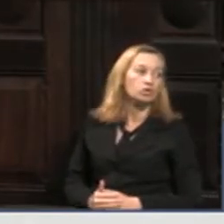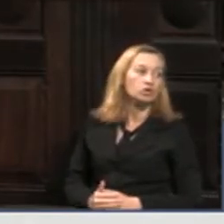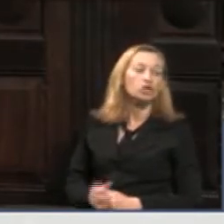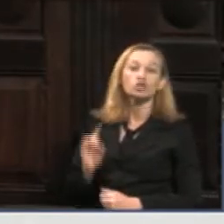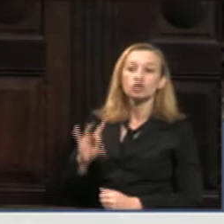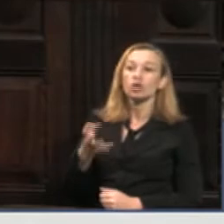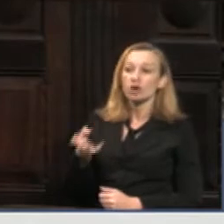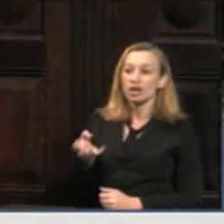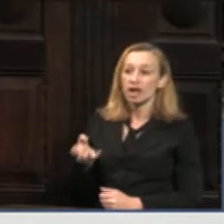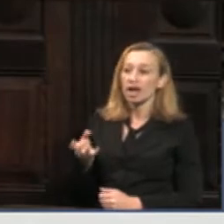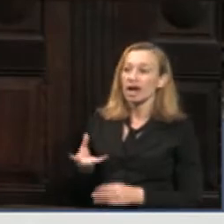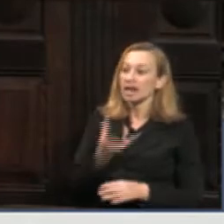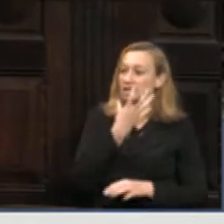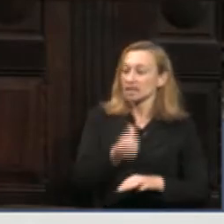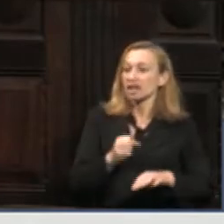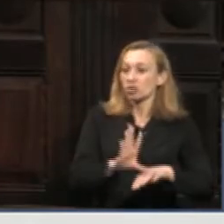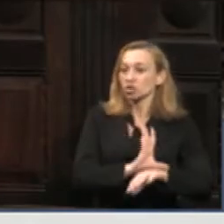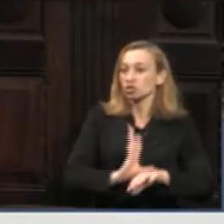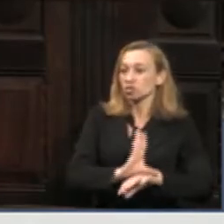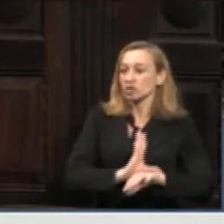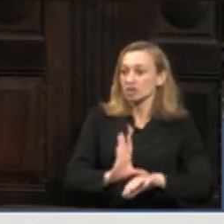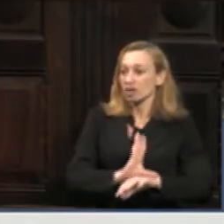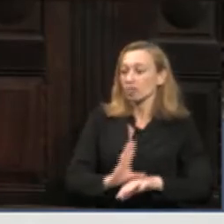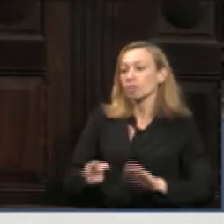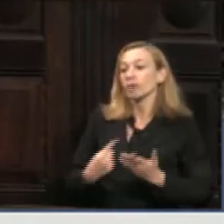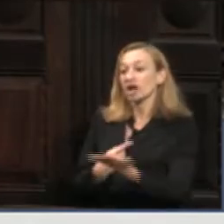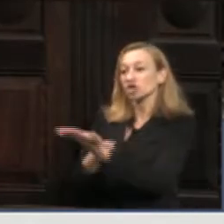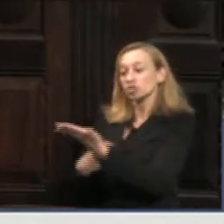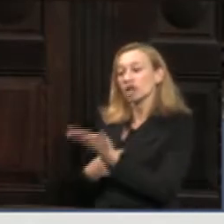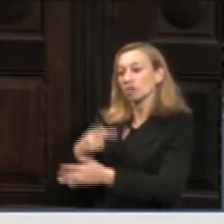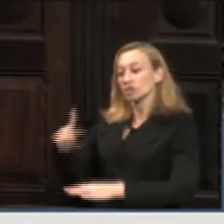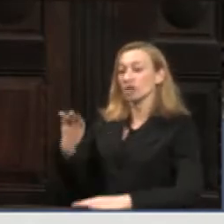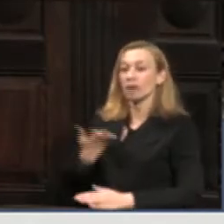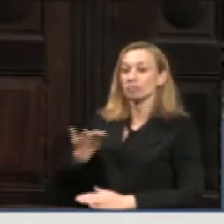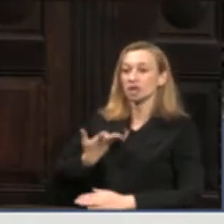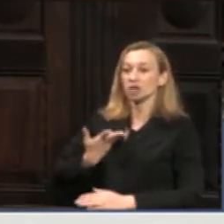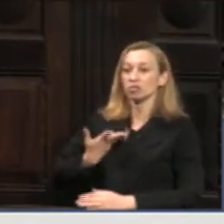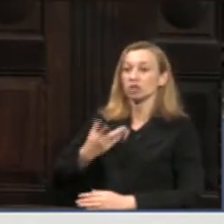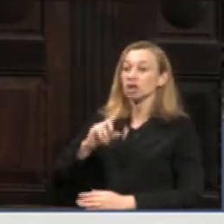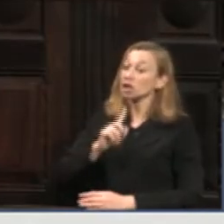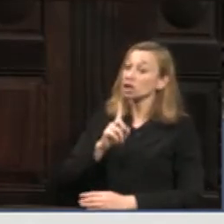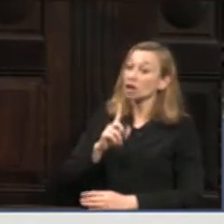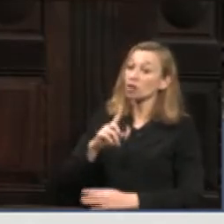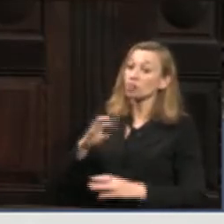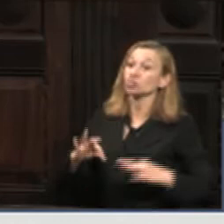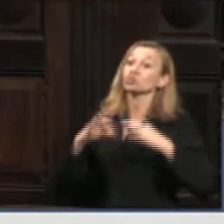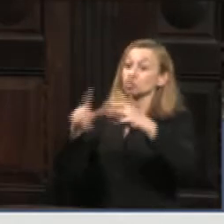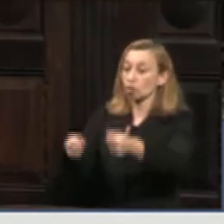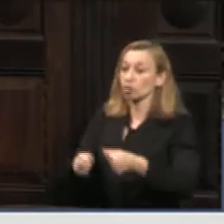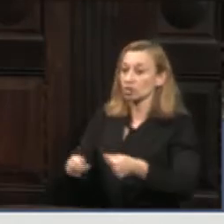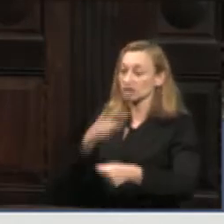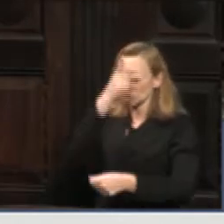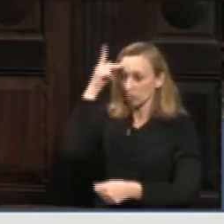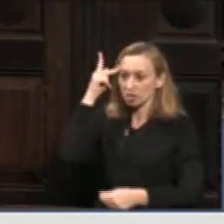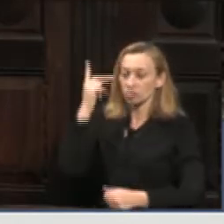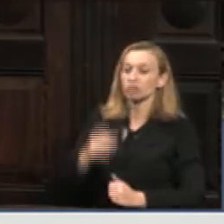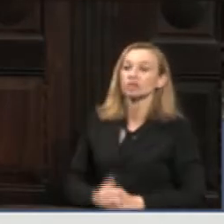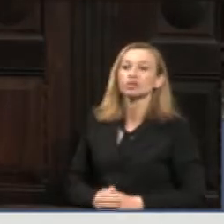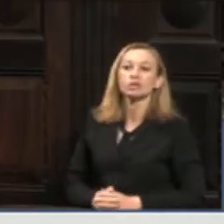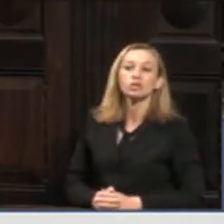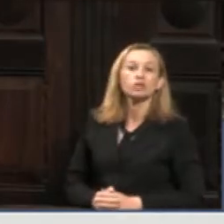daquilo que é o aparente seu interesse, como se esse seu